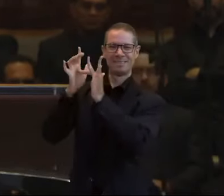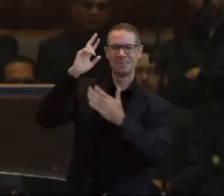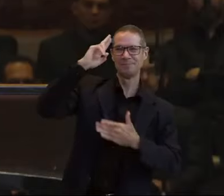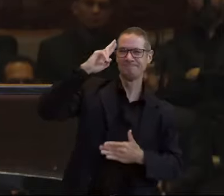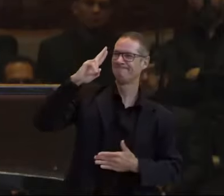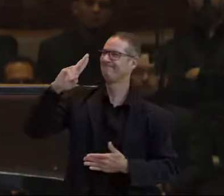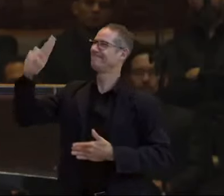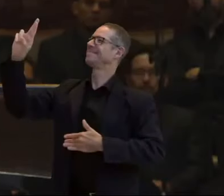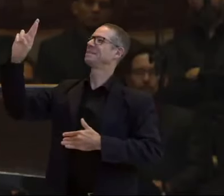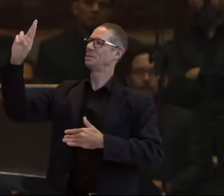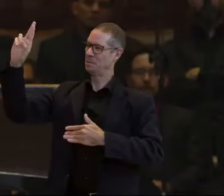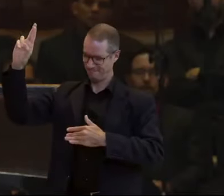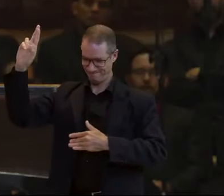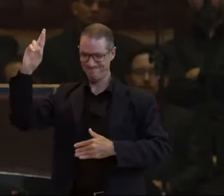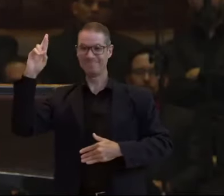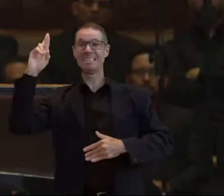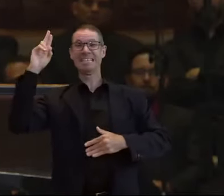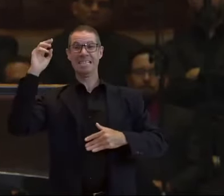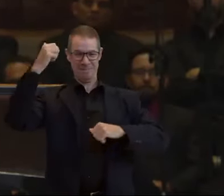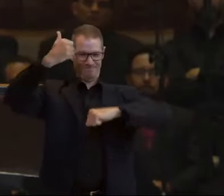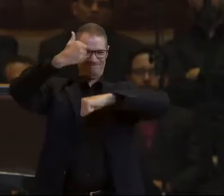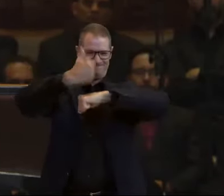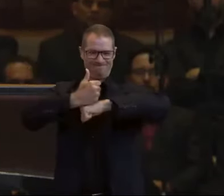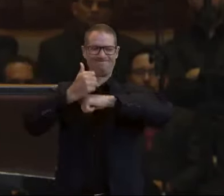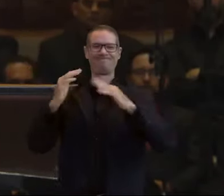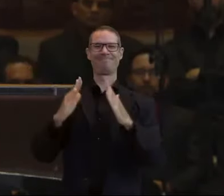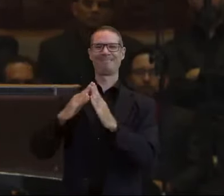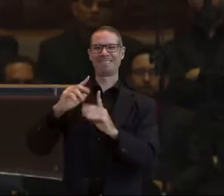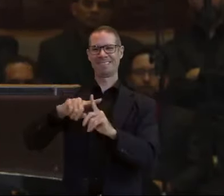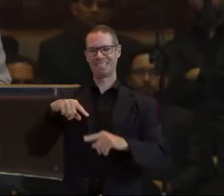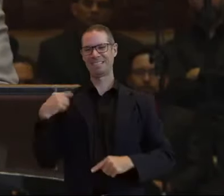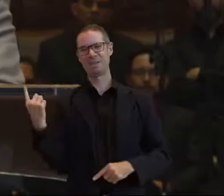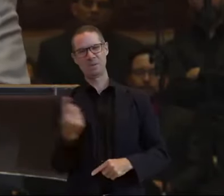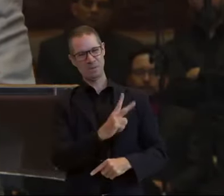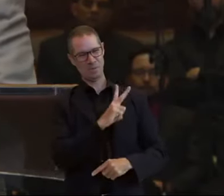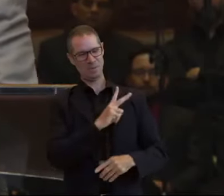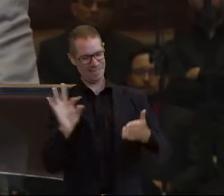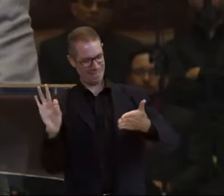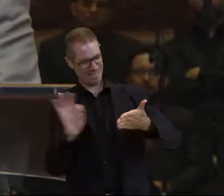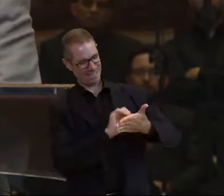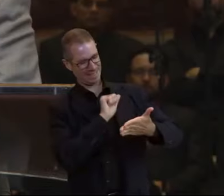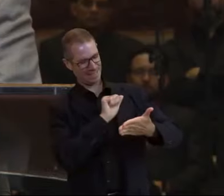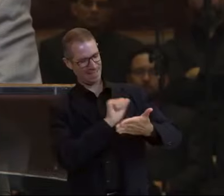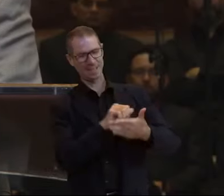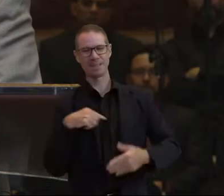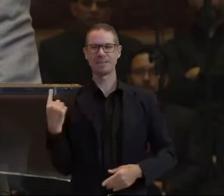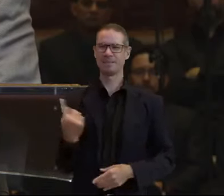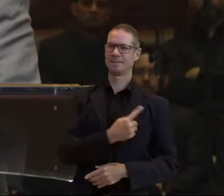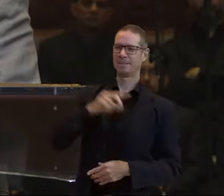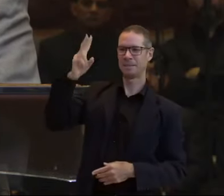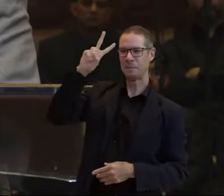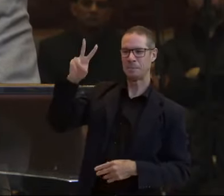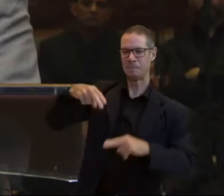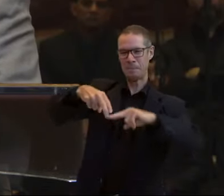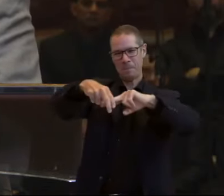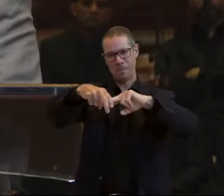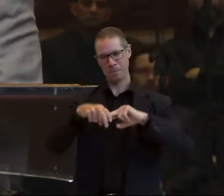Senhor da igreja e Senhor nosso. Por isso a gente registra a nossa história. Por